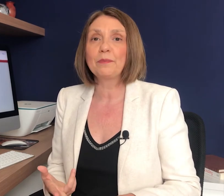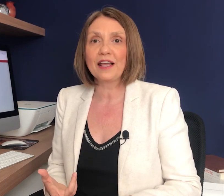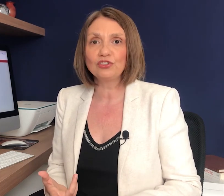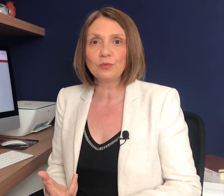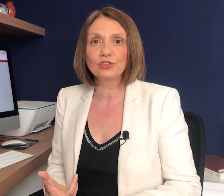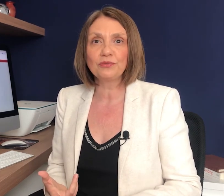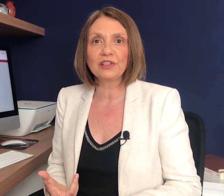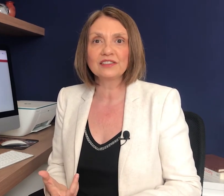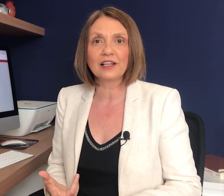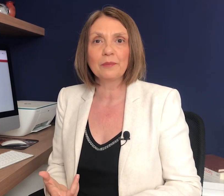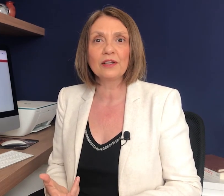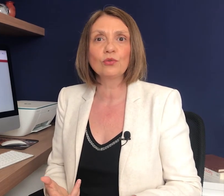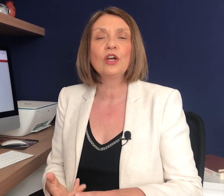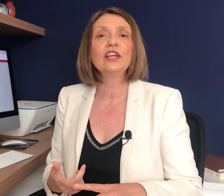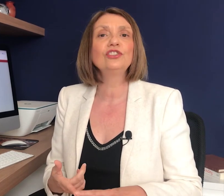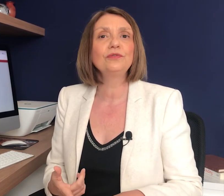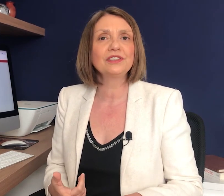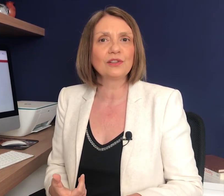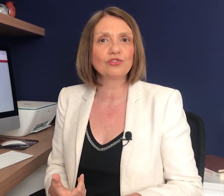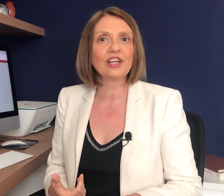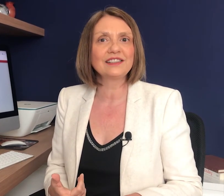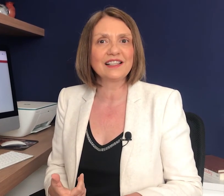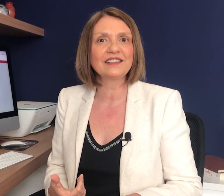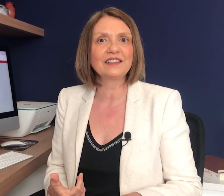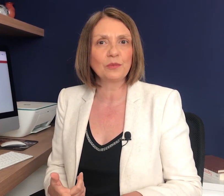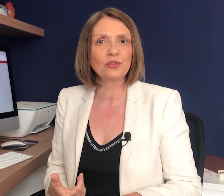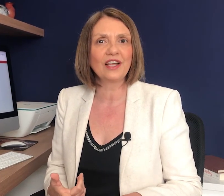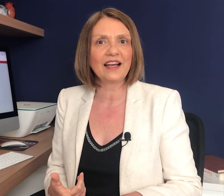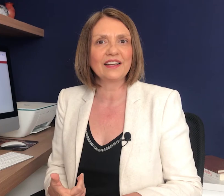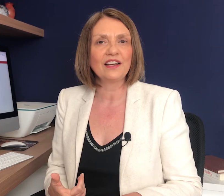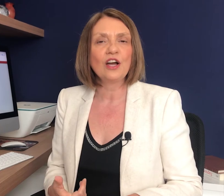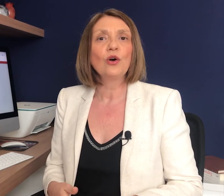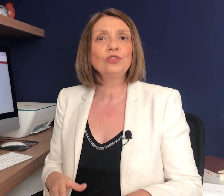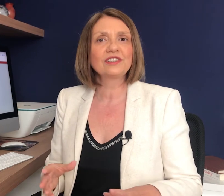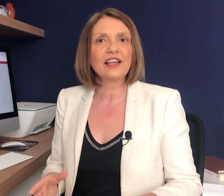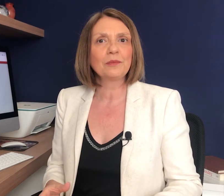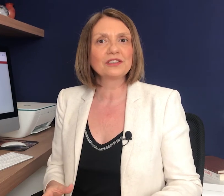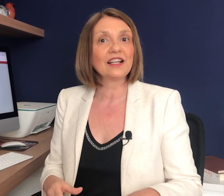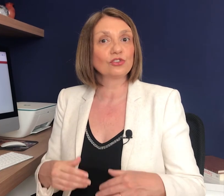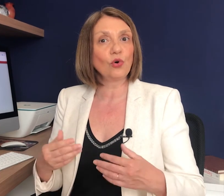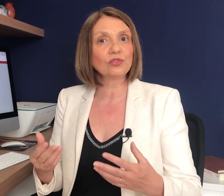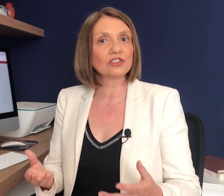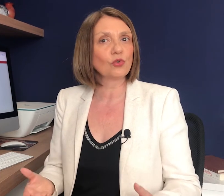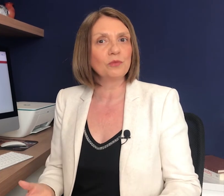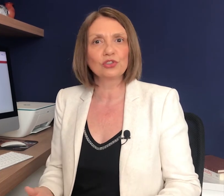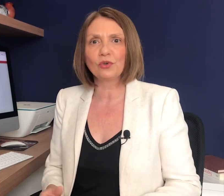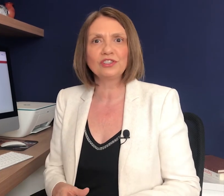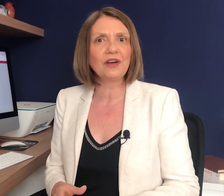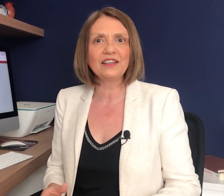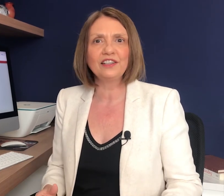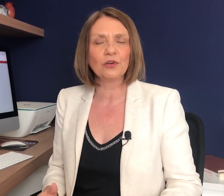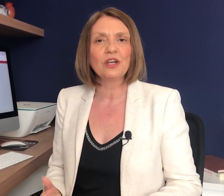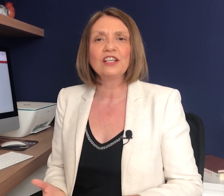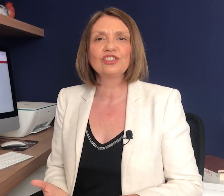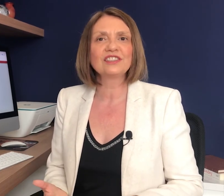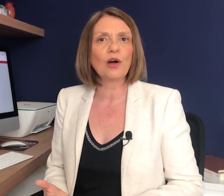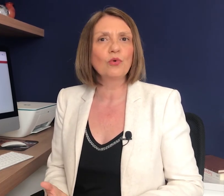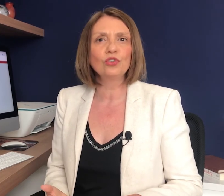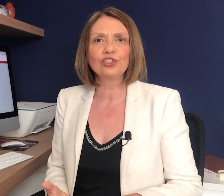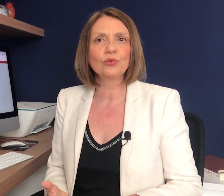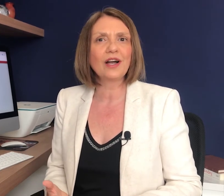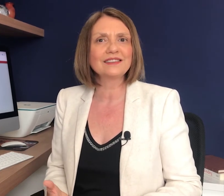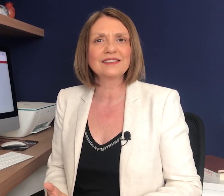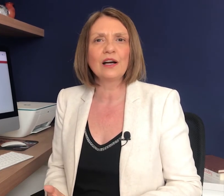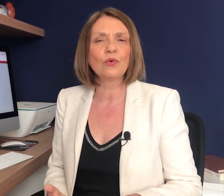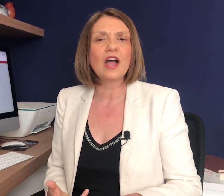contratos empréstimos e financiamento e divisão de receita tributária os temas das outras comissões variam